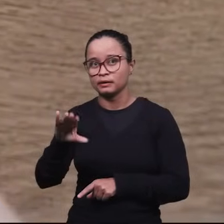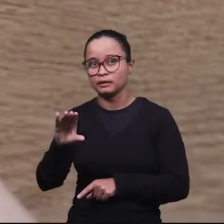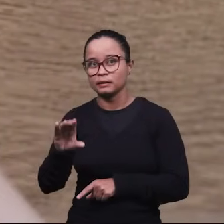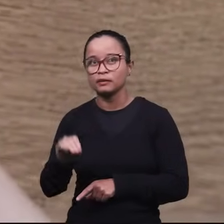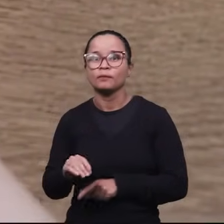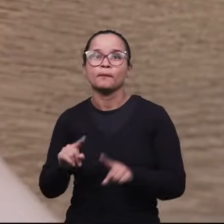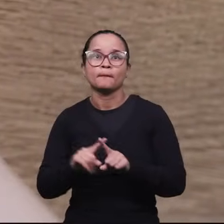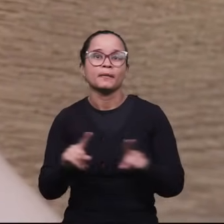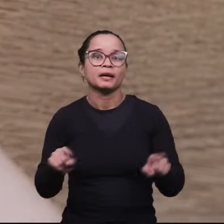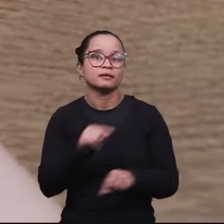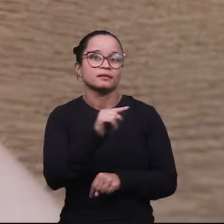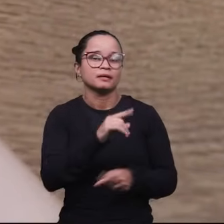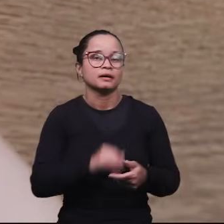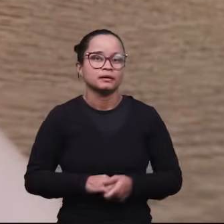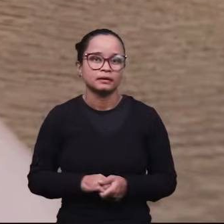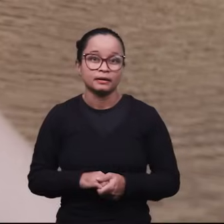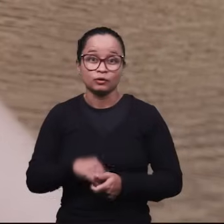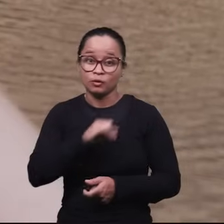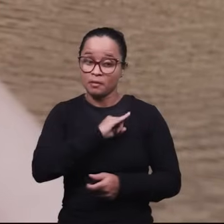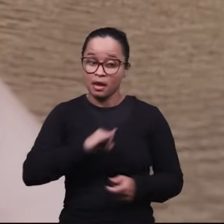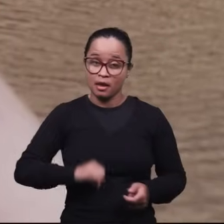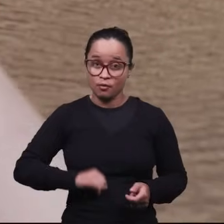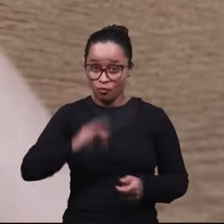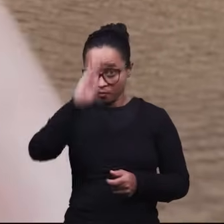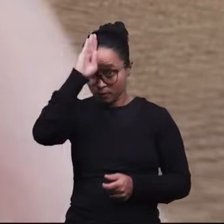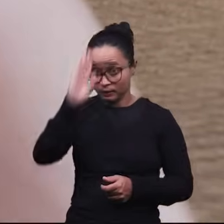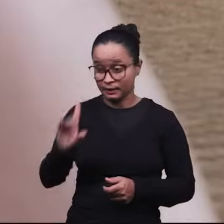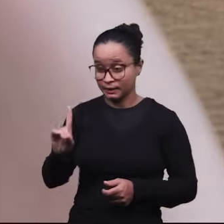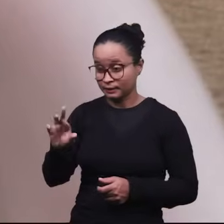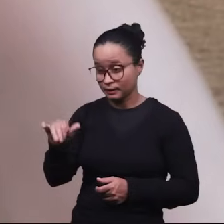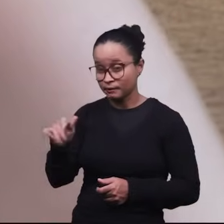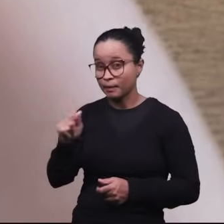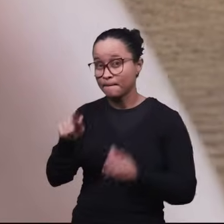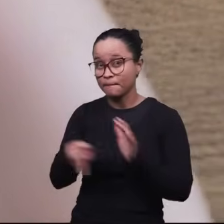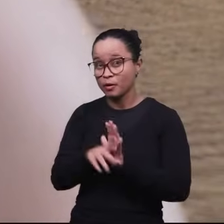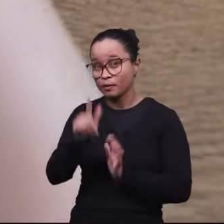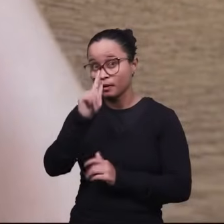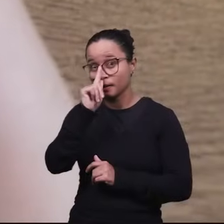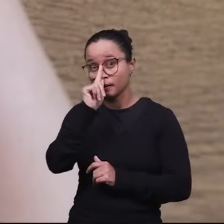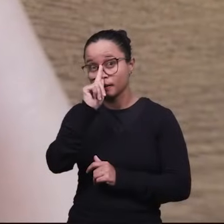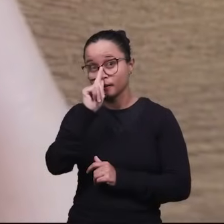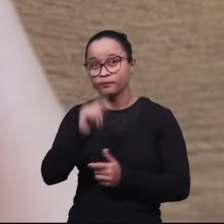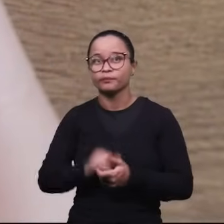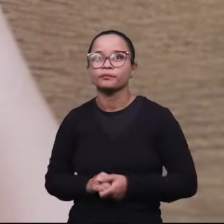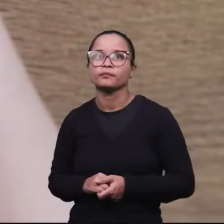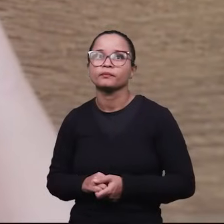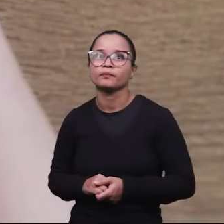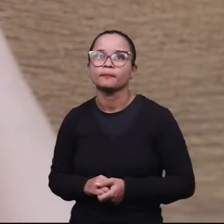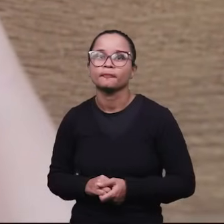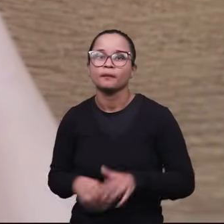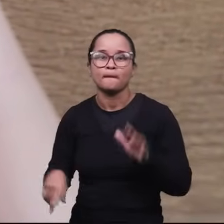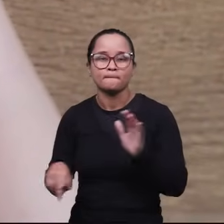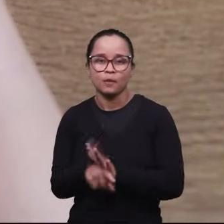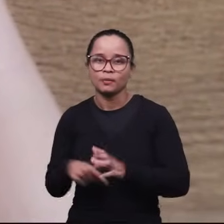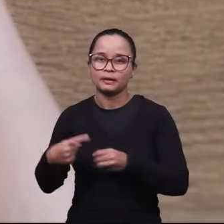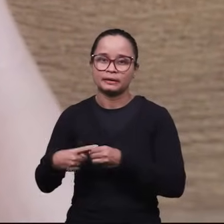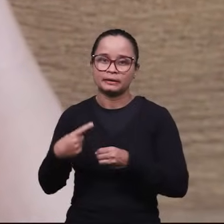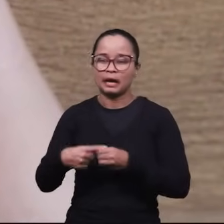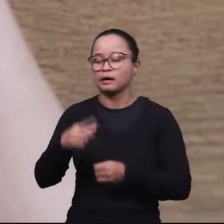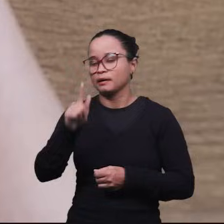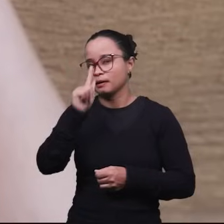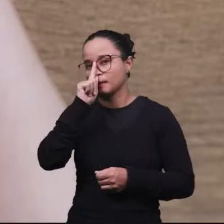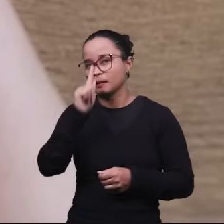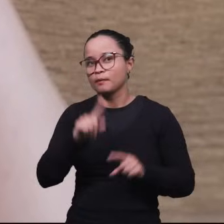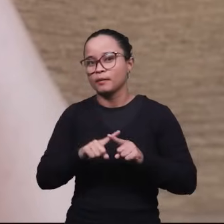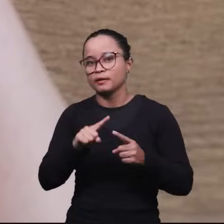Império Romano. A dracma, uma moeda grega, da província grega. Mas as